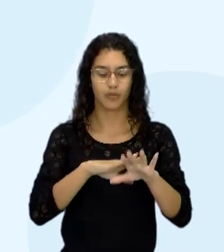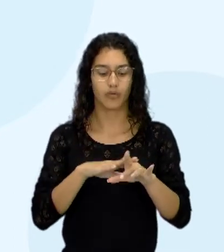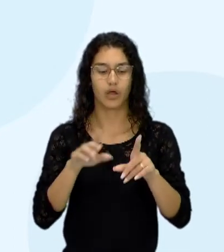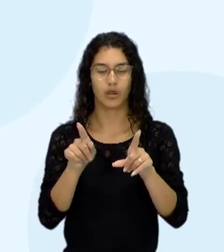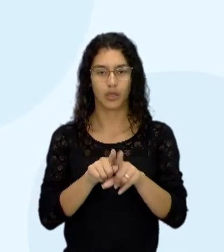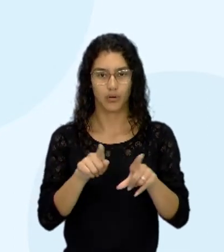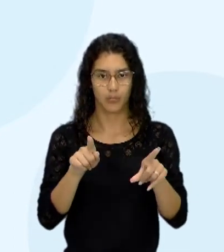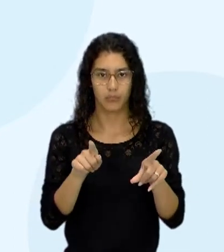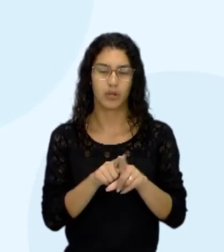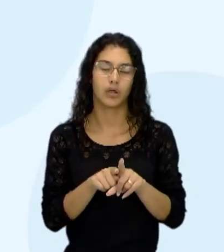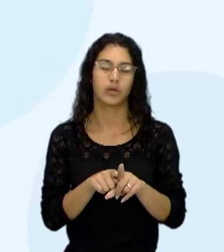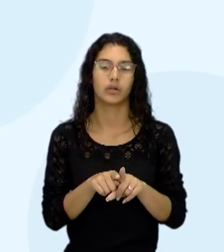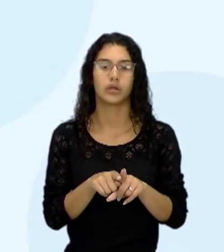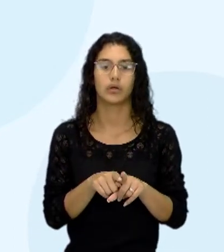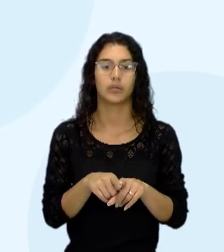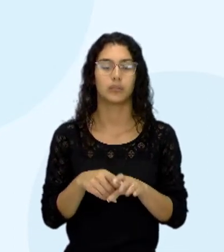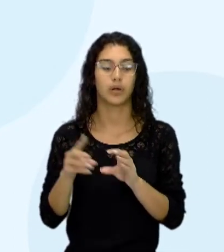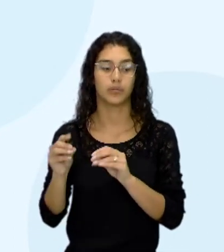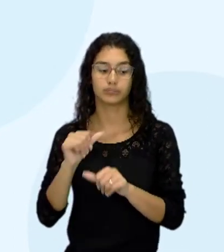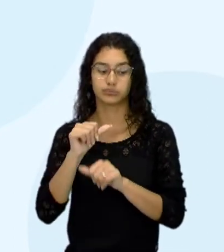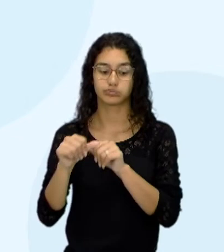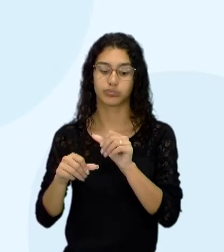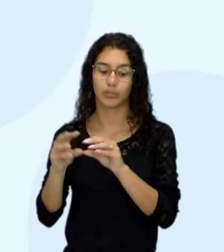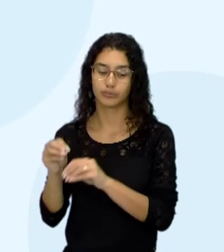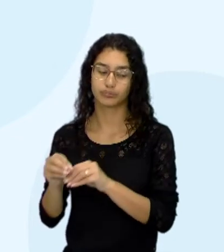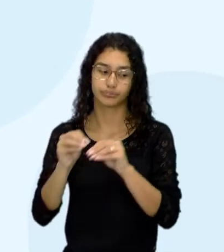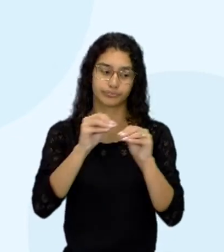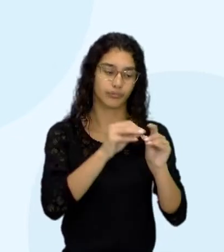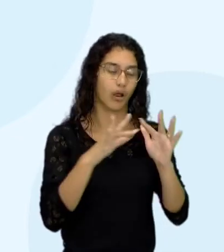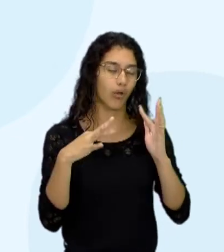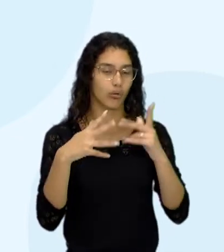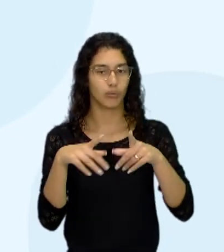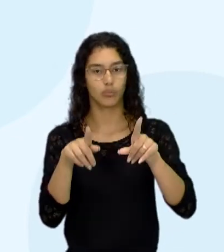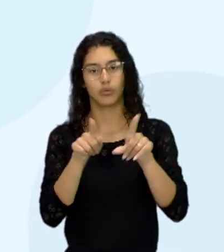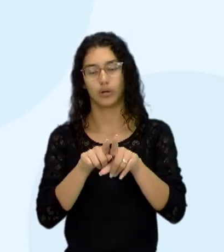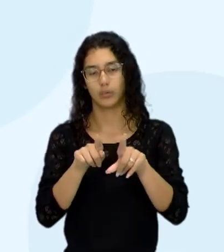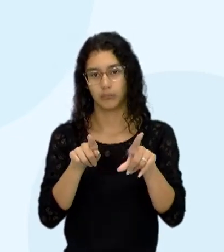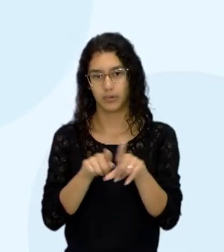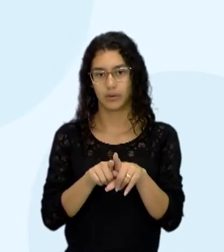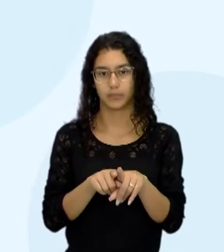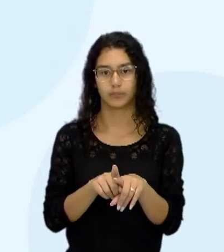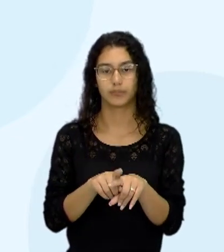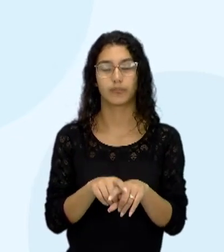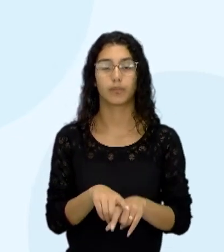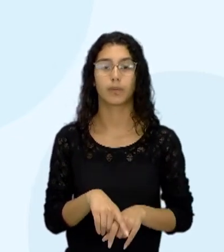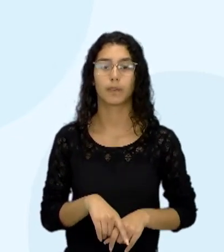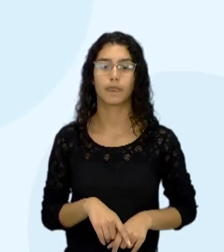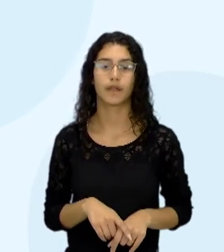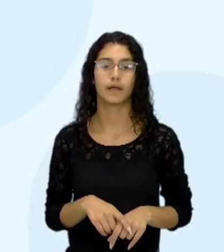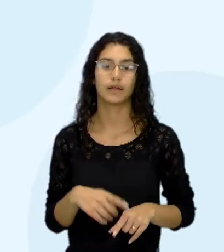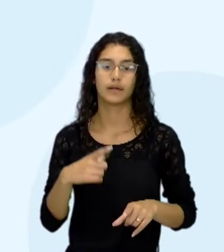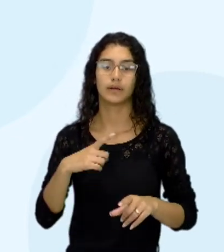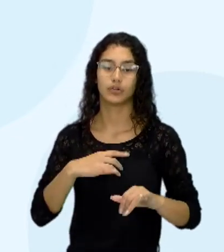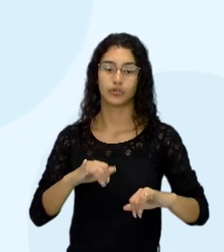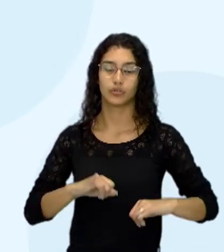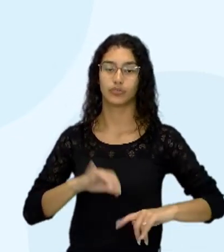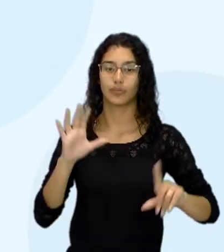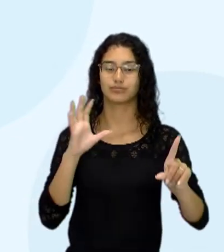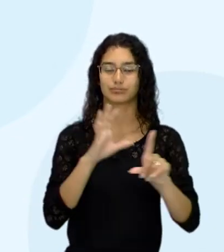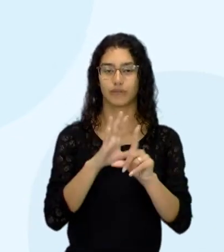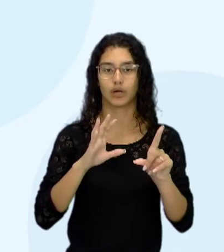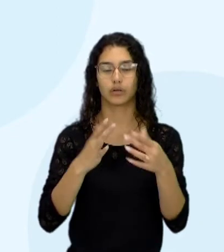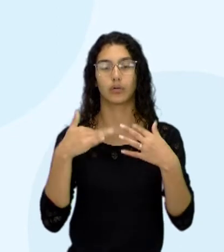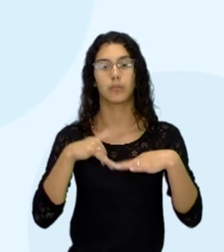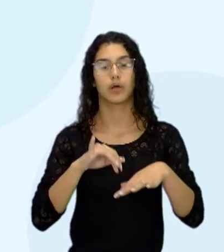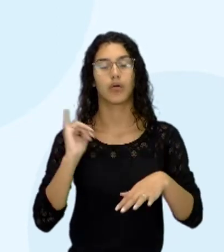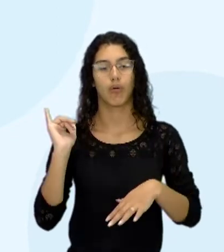também para exportação, e tudo isso, tudo isso vai sofrer um impacto. Mais